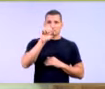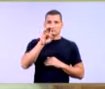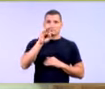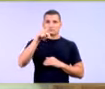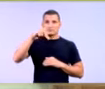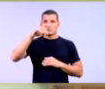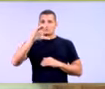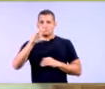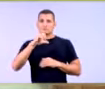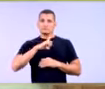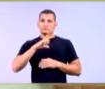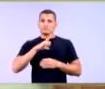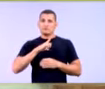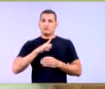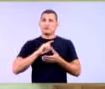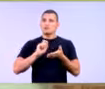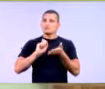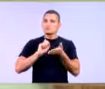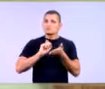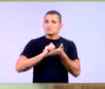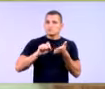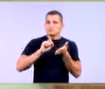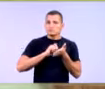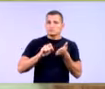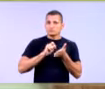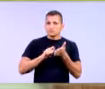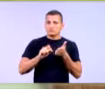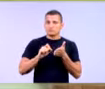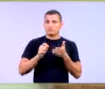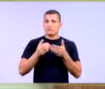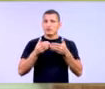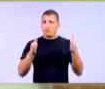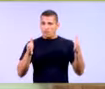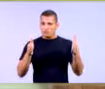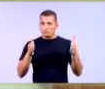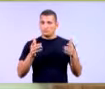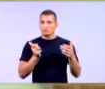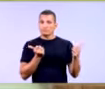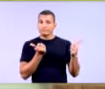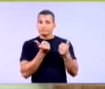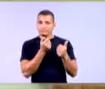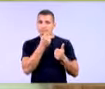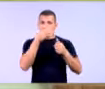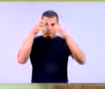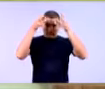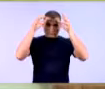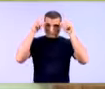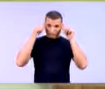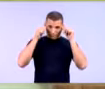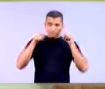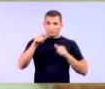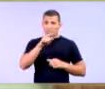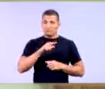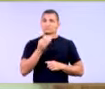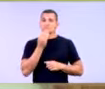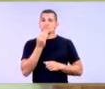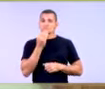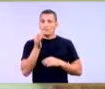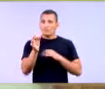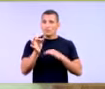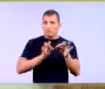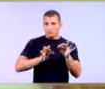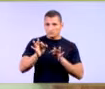inscrições abertas e vai ser bem aqui pertinho de nós, aqui no Acre. Então, se você tiver a oportunidade de organizar aí